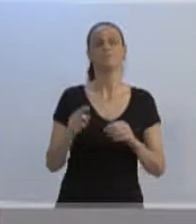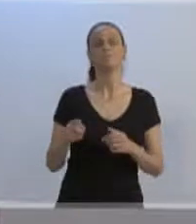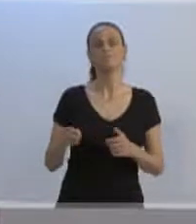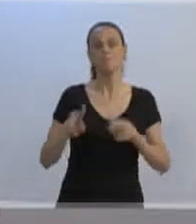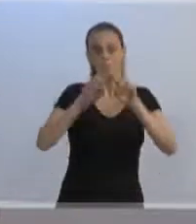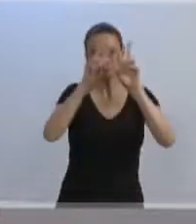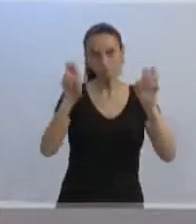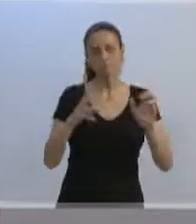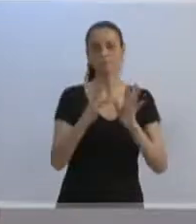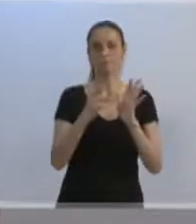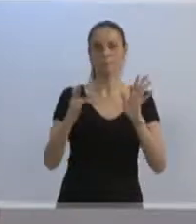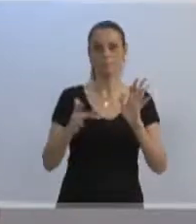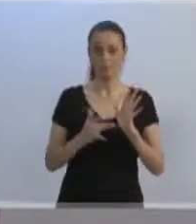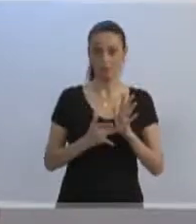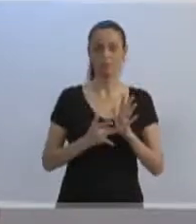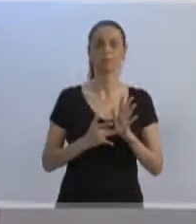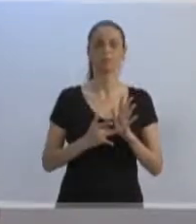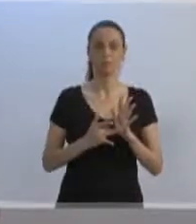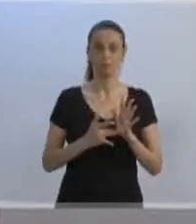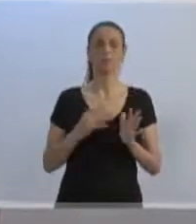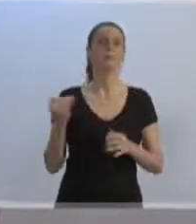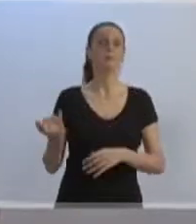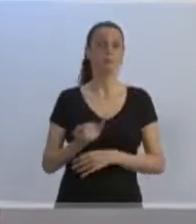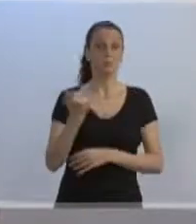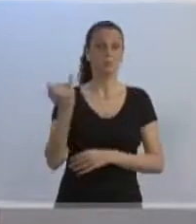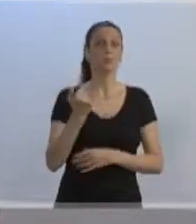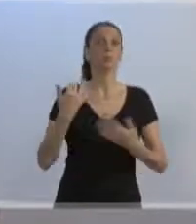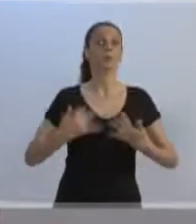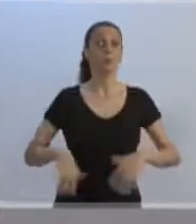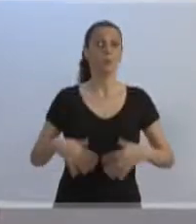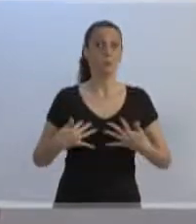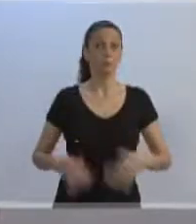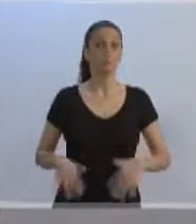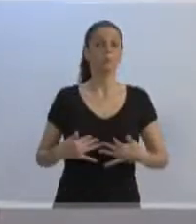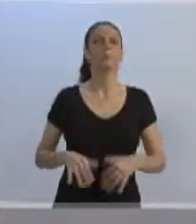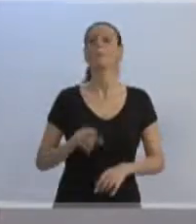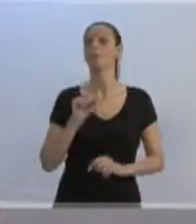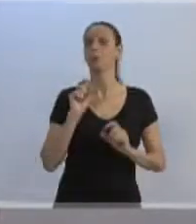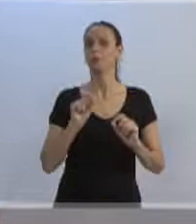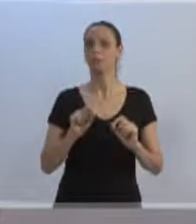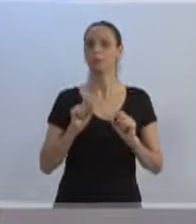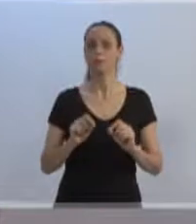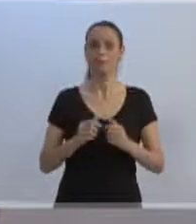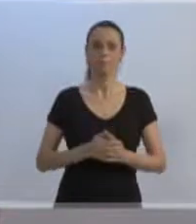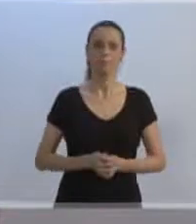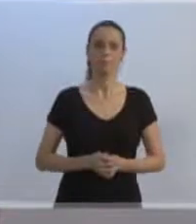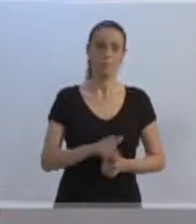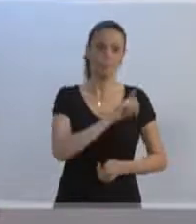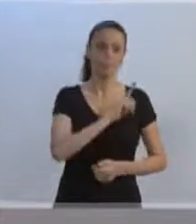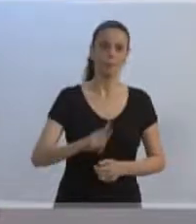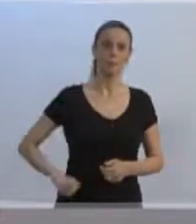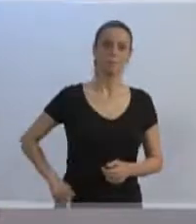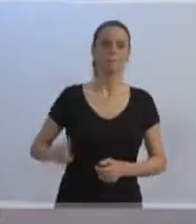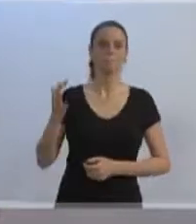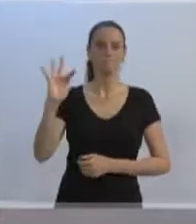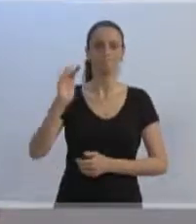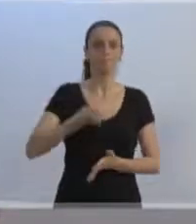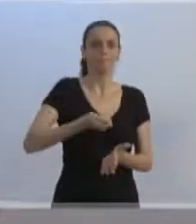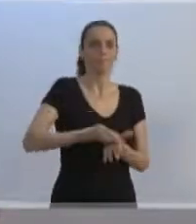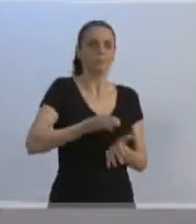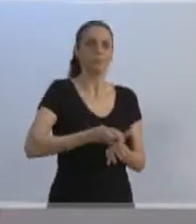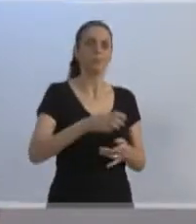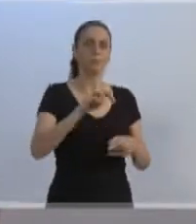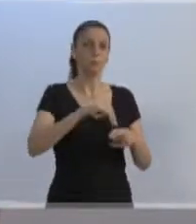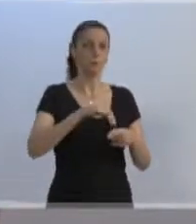foi pautado e não deixa de ser um assunto de grande relevância é a condição que o governo federal está em ponto agora para os